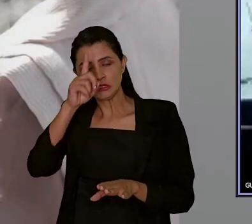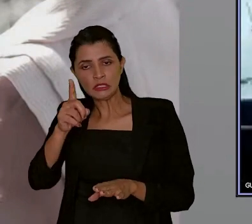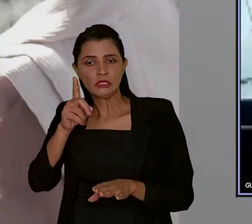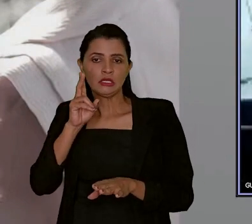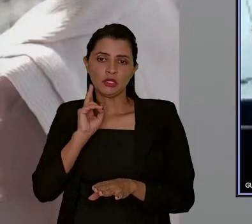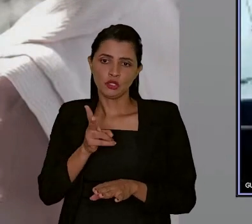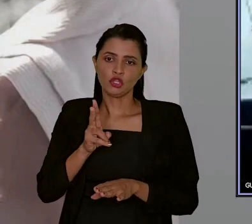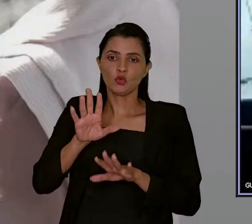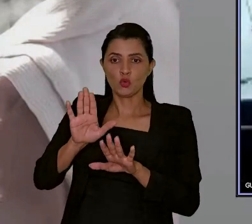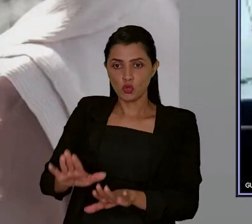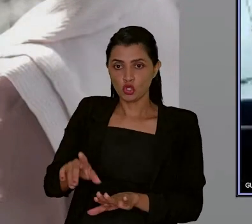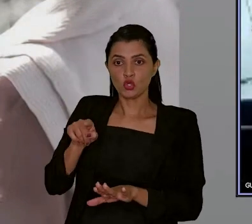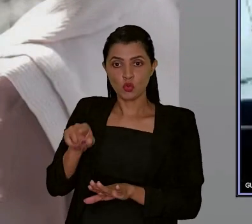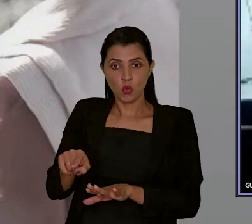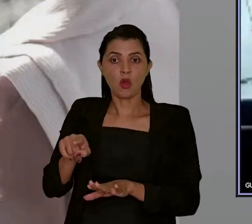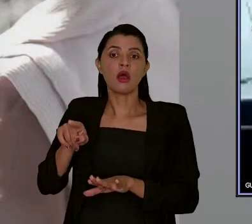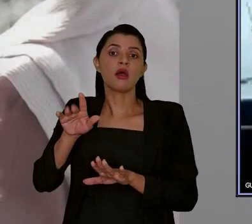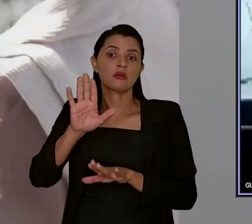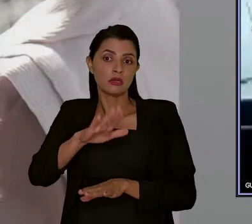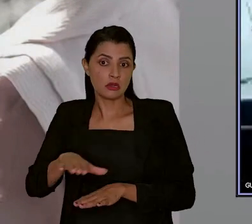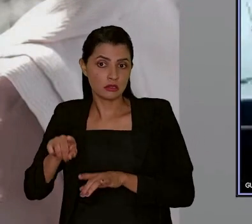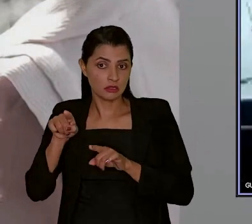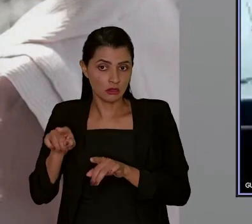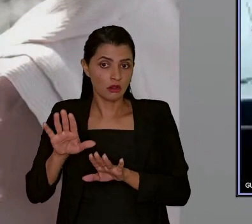estado requerido, ela